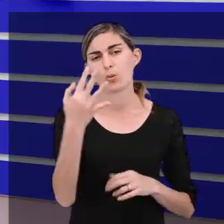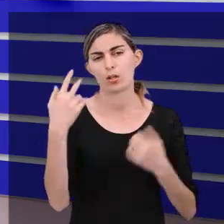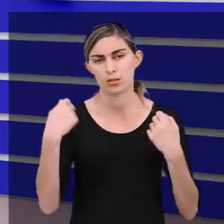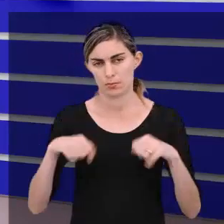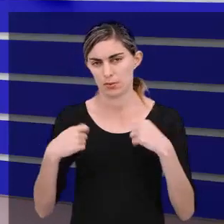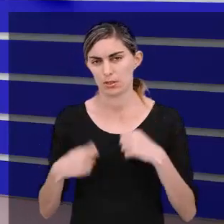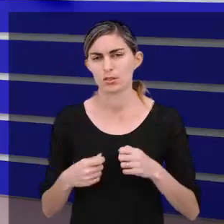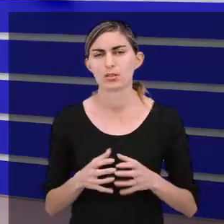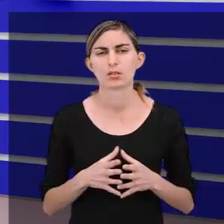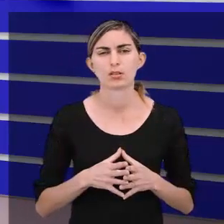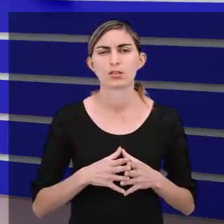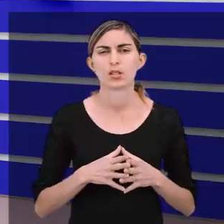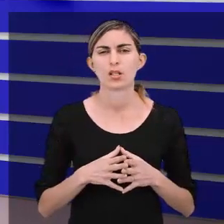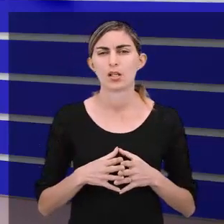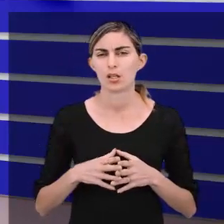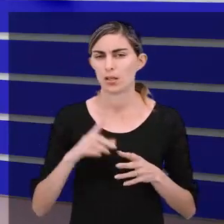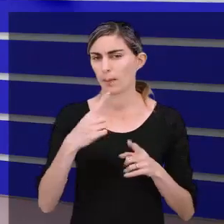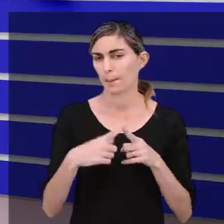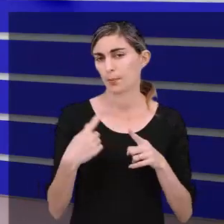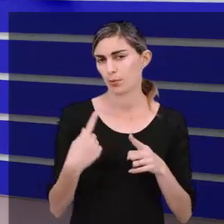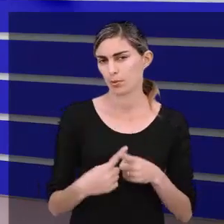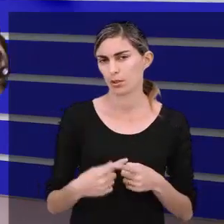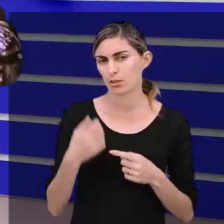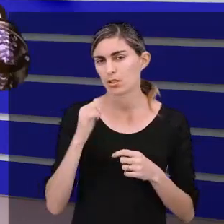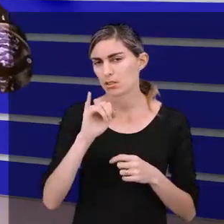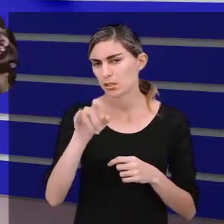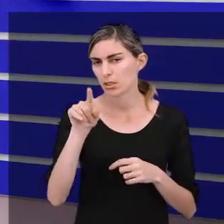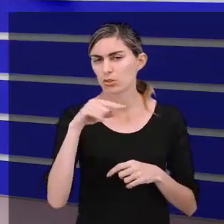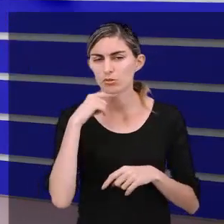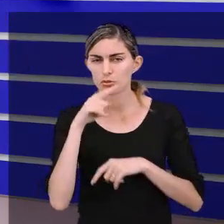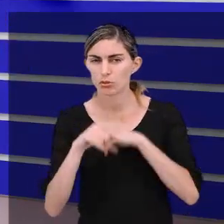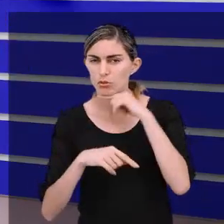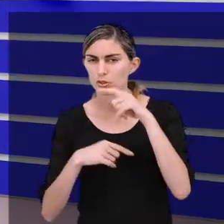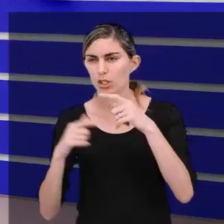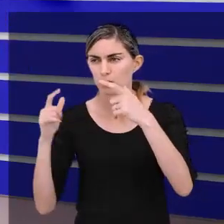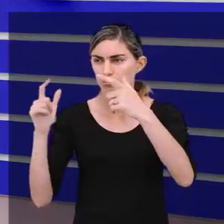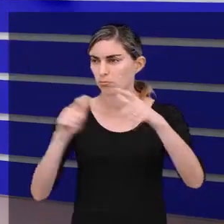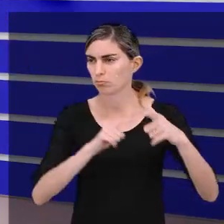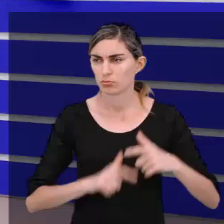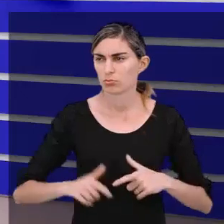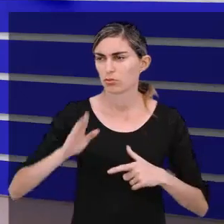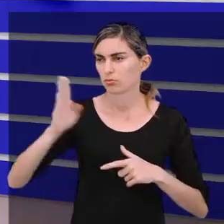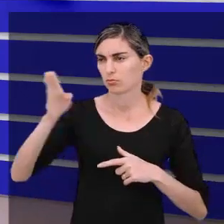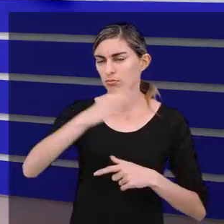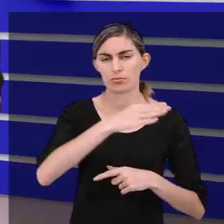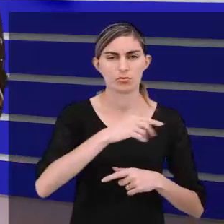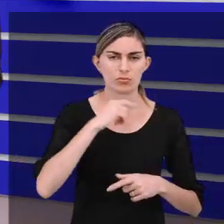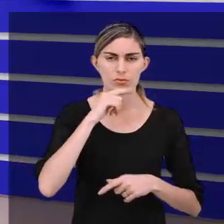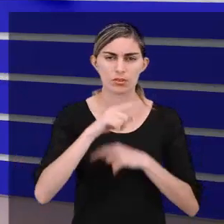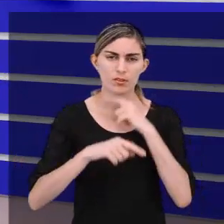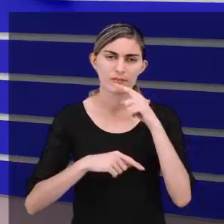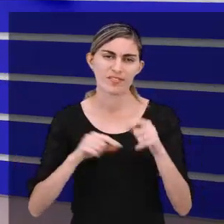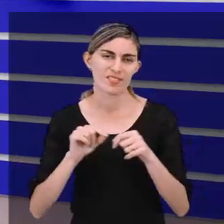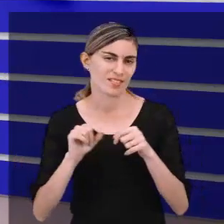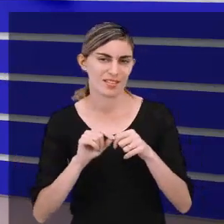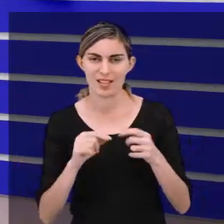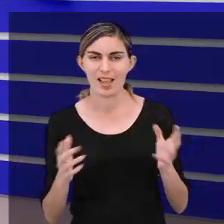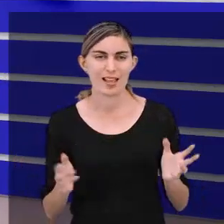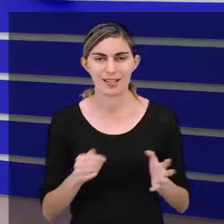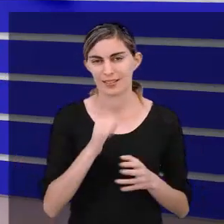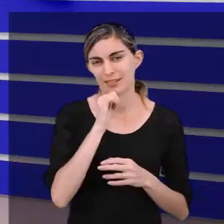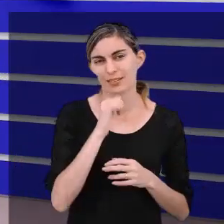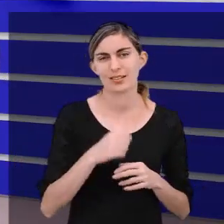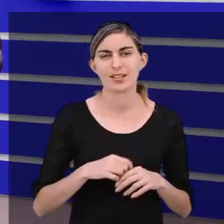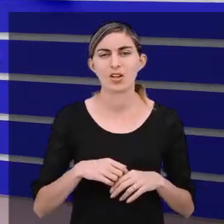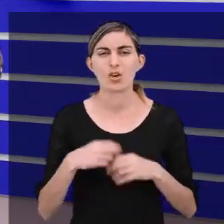necessários. Isso, muito bom. Porque, veja, se ele não consegue estar em todos, ainda não fizeram um holograma, ainda